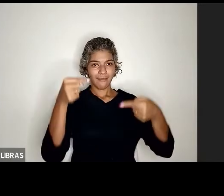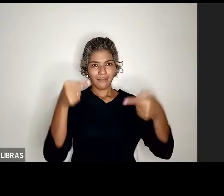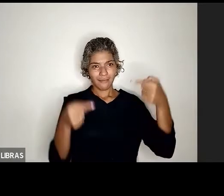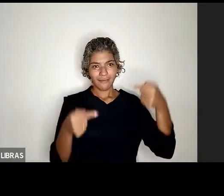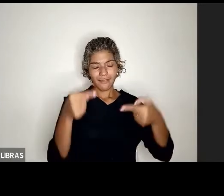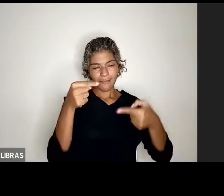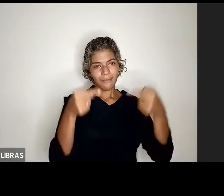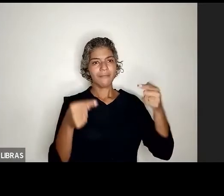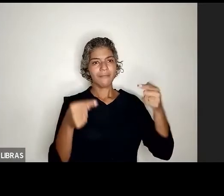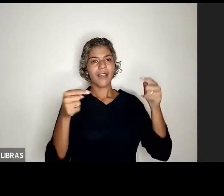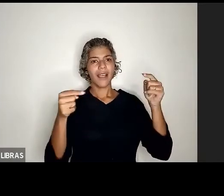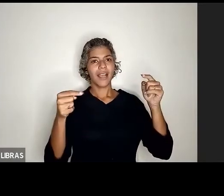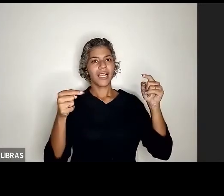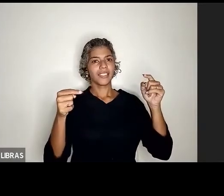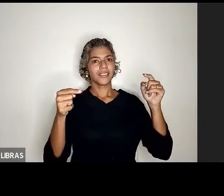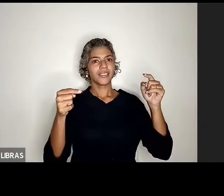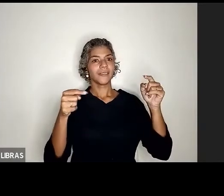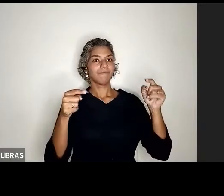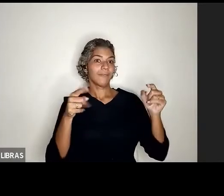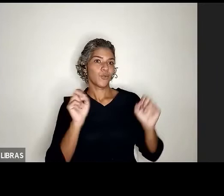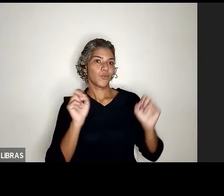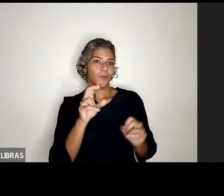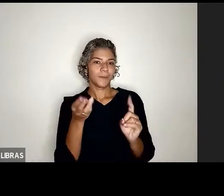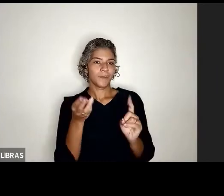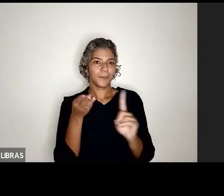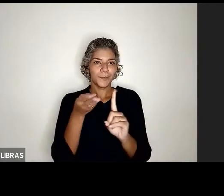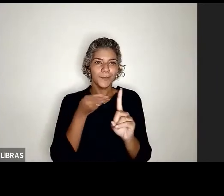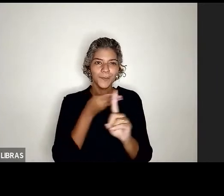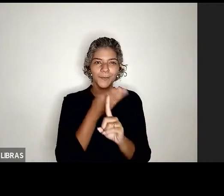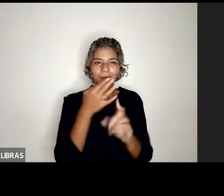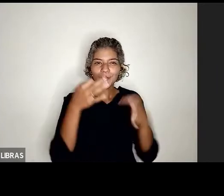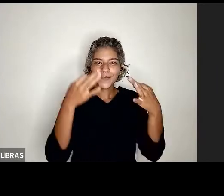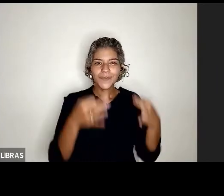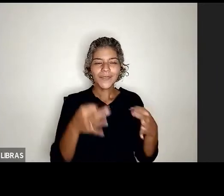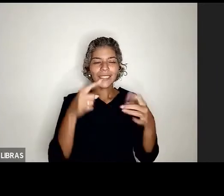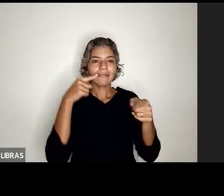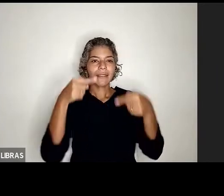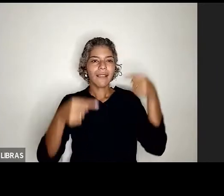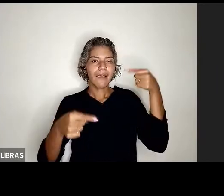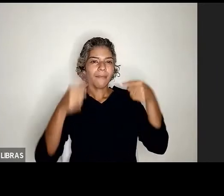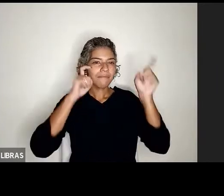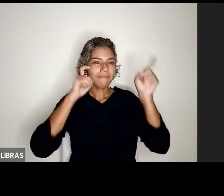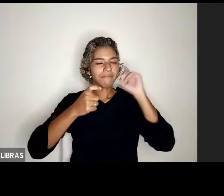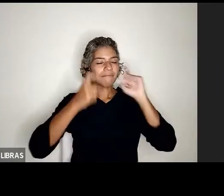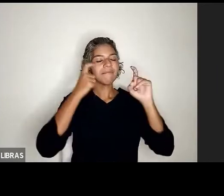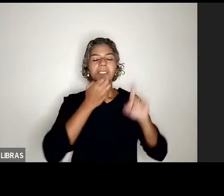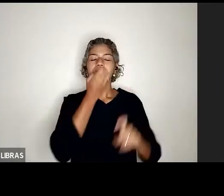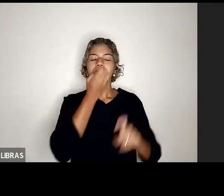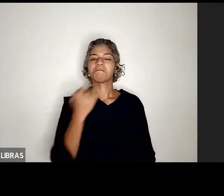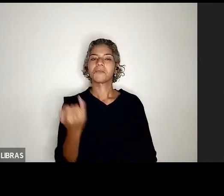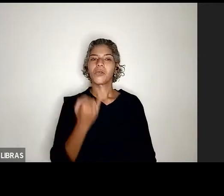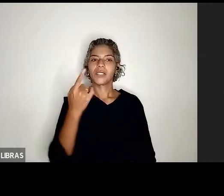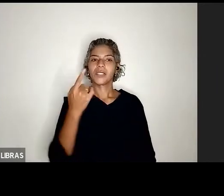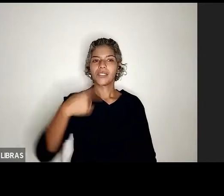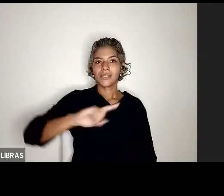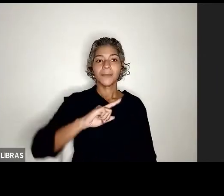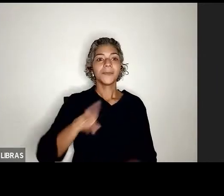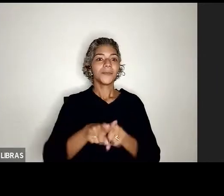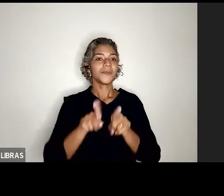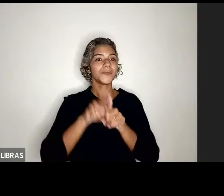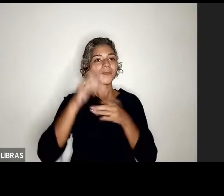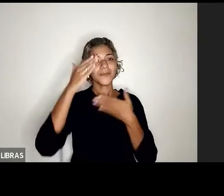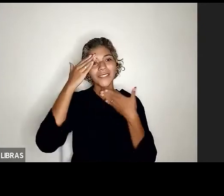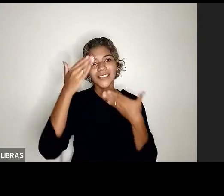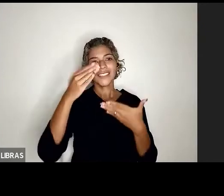de mediadora, tenho certeza que vai ser um debate muito enriquecedor para todos. Agradeço a direção da ENSP,